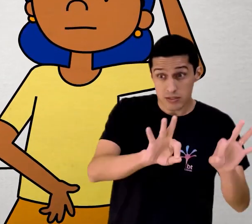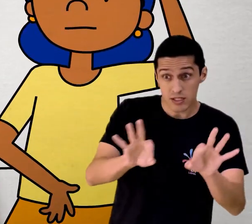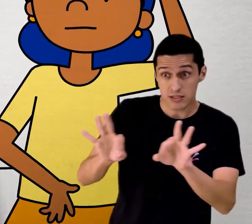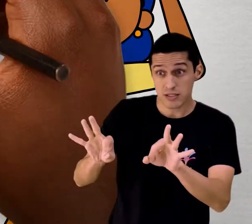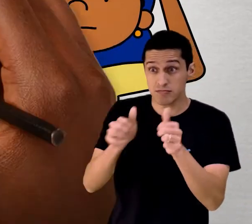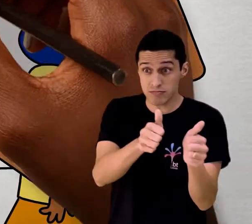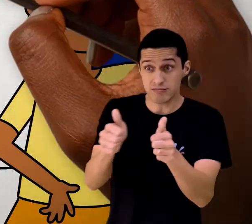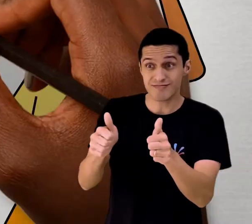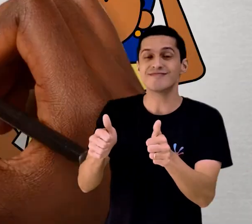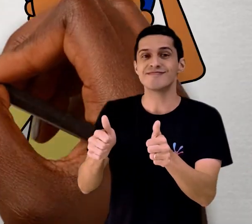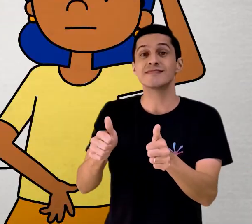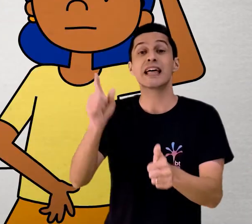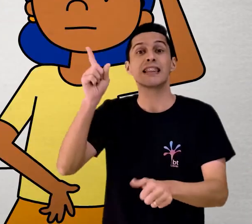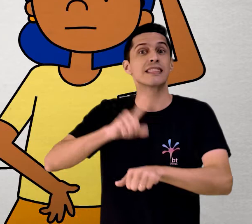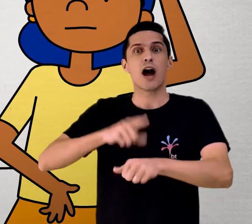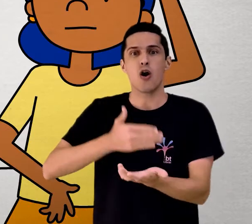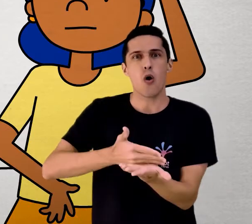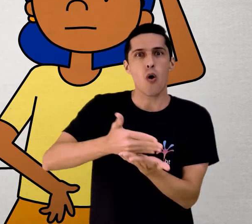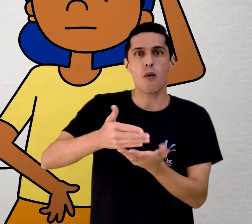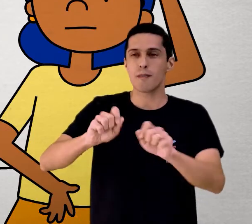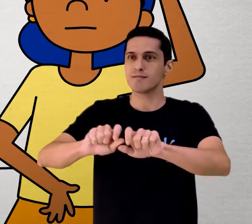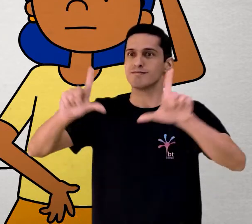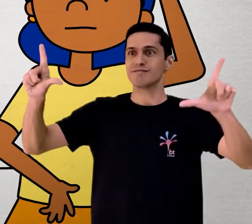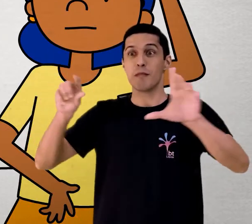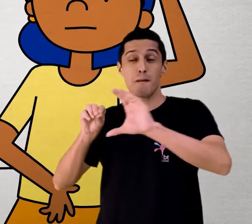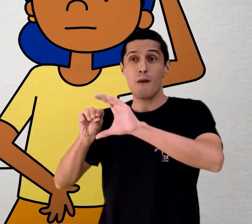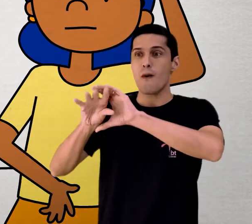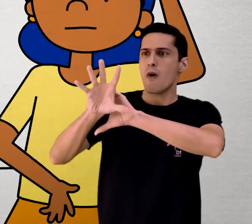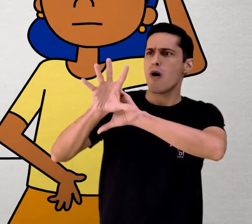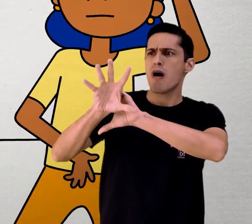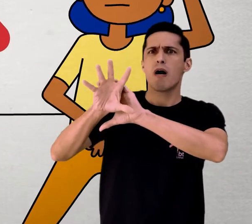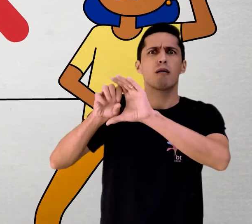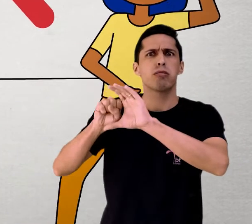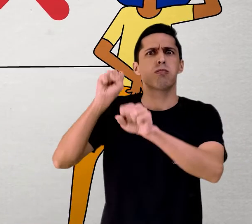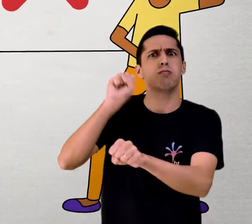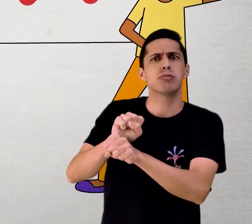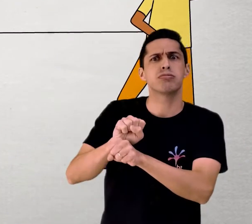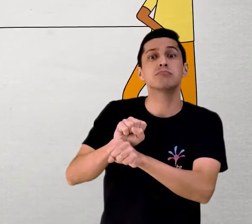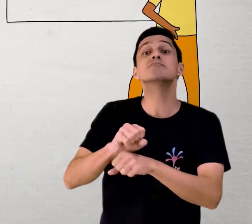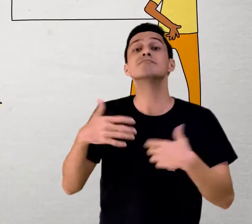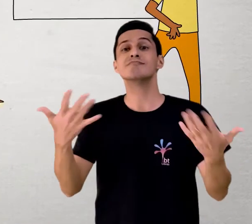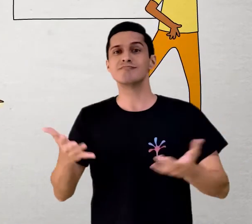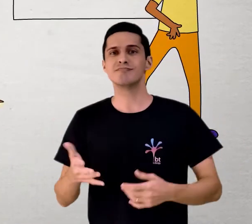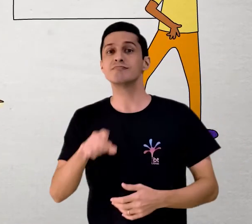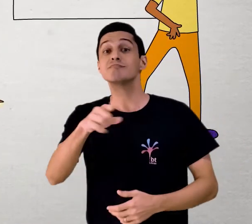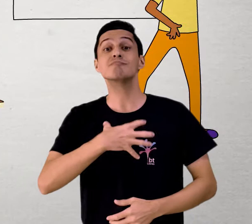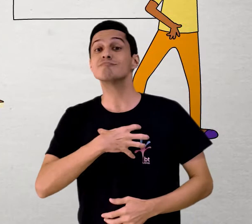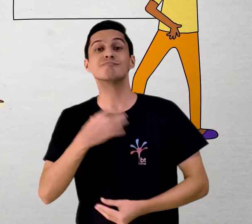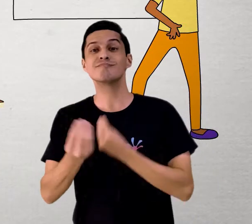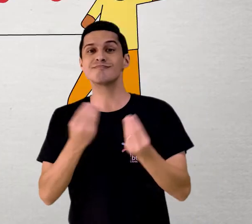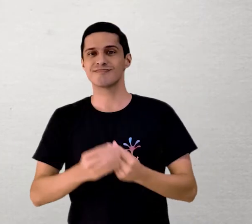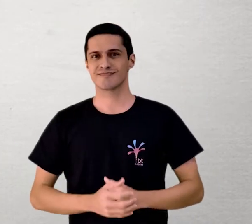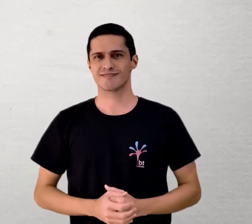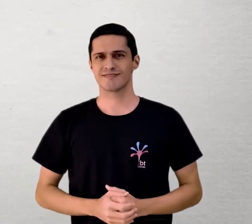que contava com a projeção de fotos e vídeos dos projetos dos estudantes, o projetor não funciona. Qual é a sua reação?